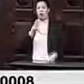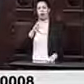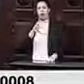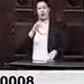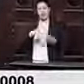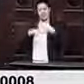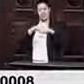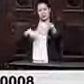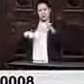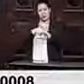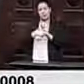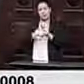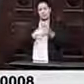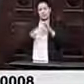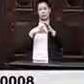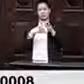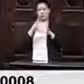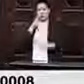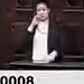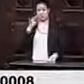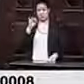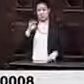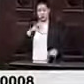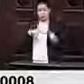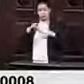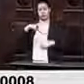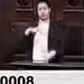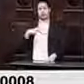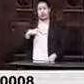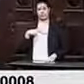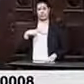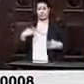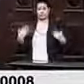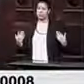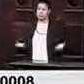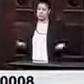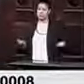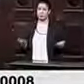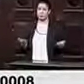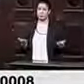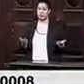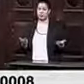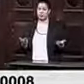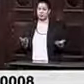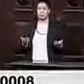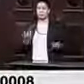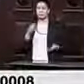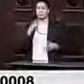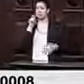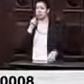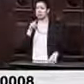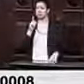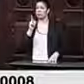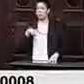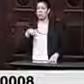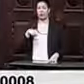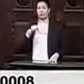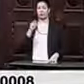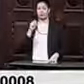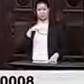a privatização. Então, senhor presidente, a grande questão é falar assim: crime de lesa